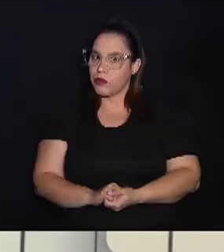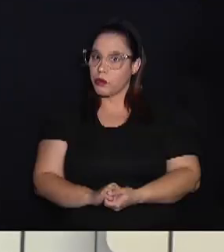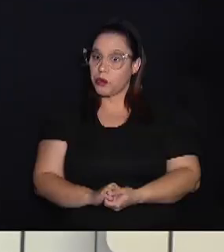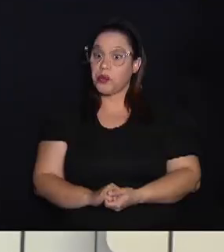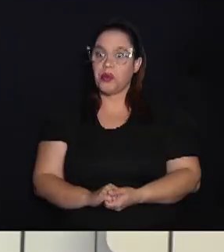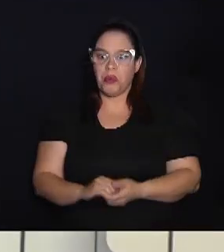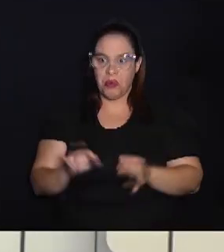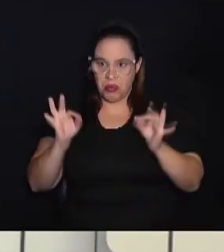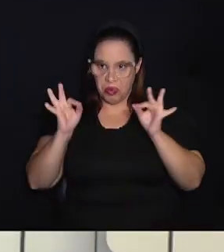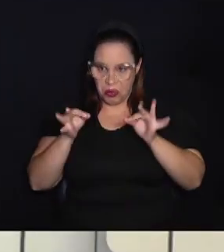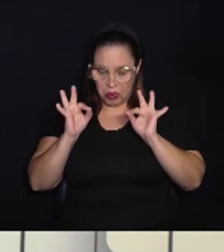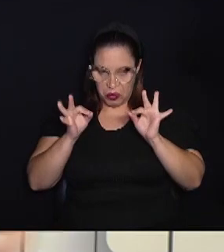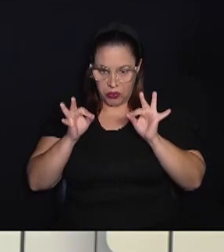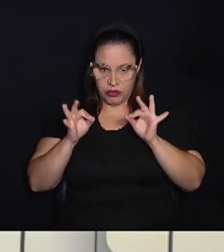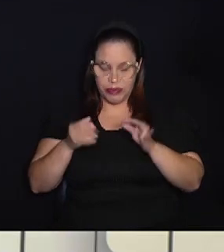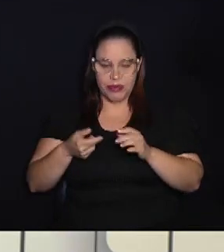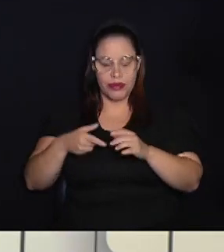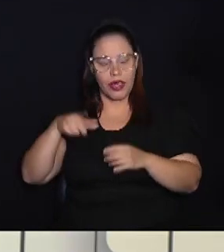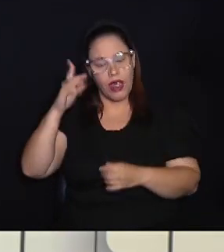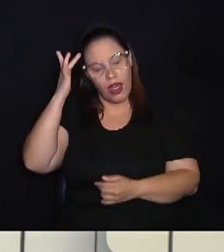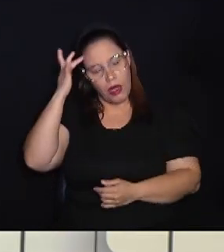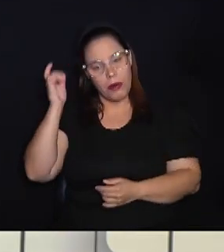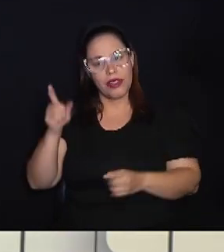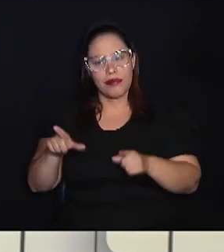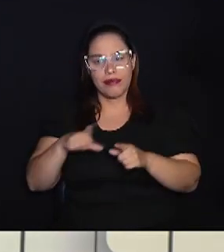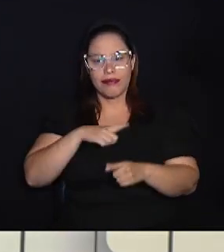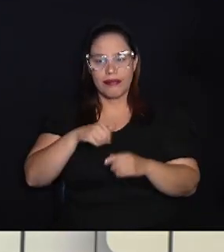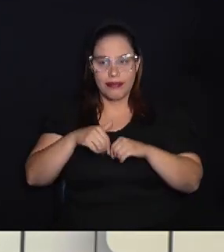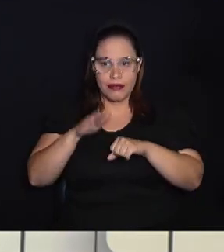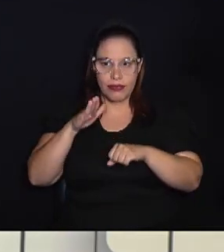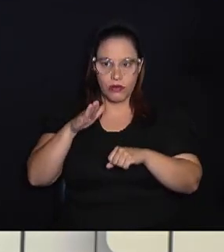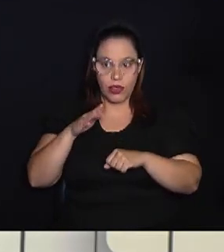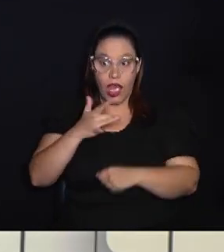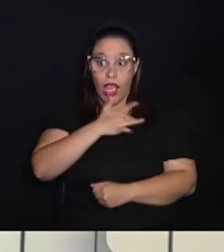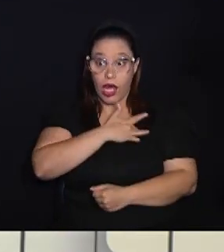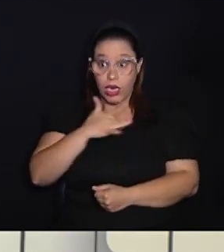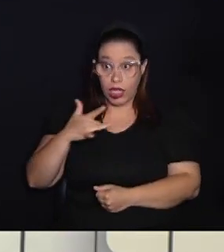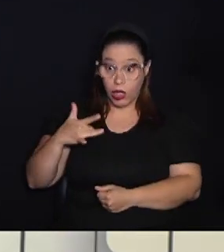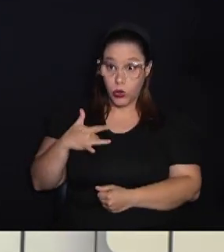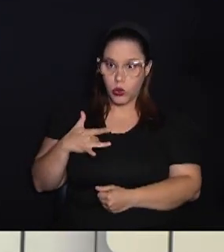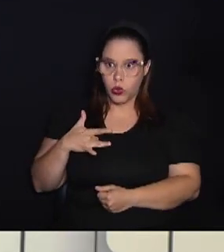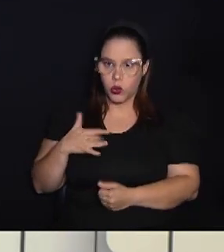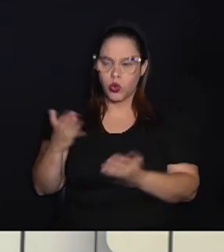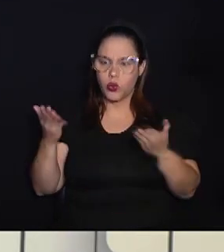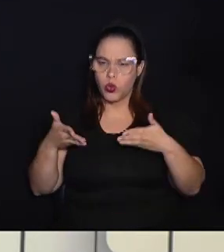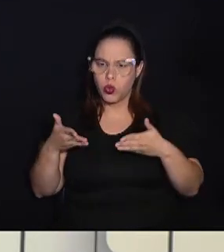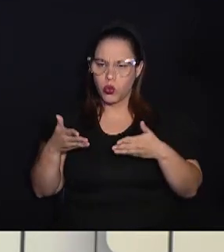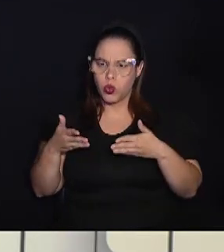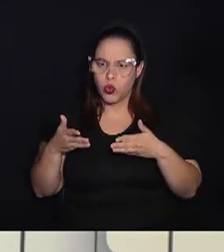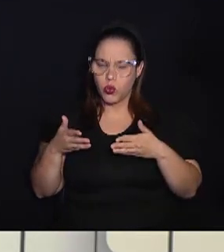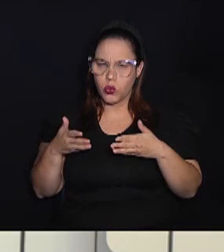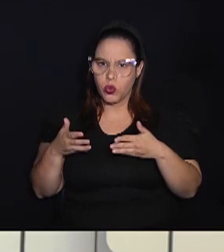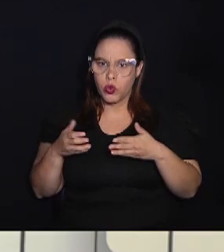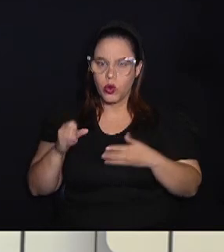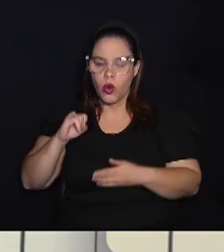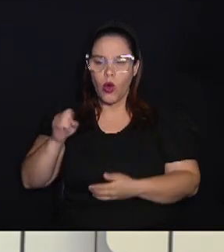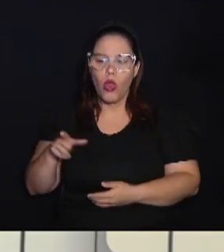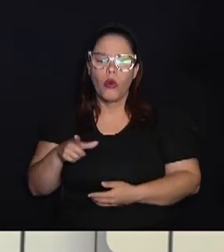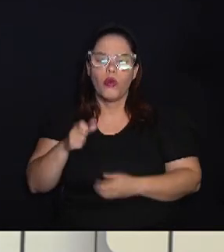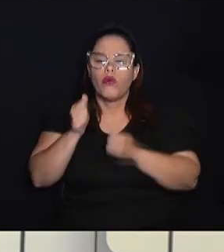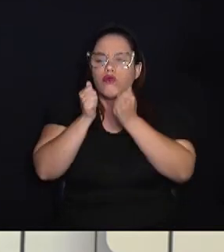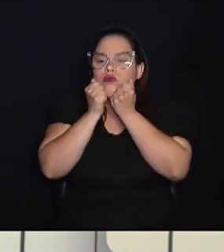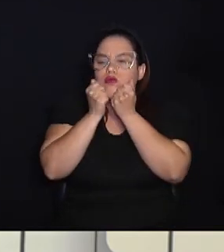Ótimo trabalho e amanhã tem mais, viu? Olha só, vamos falar sobre saúde agora, porque neste mês a campanha Julho